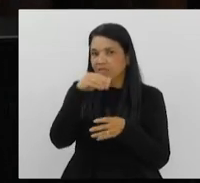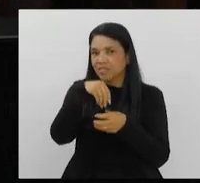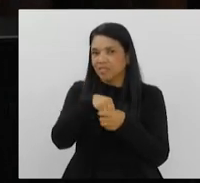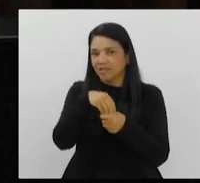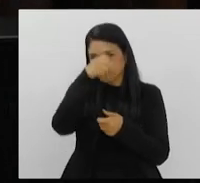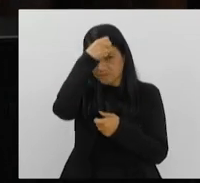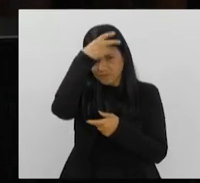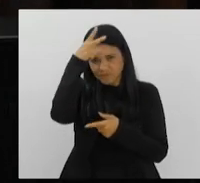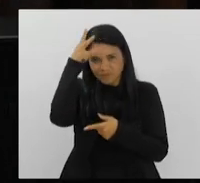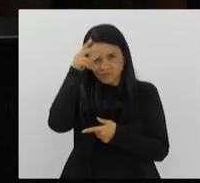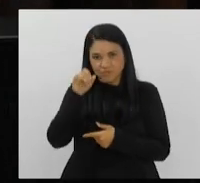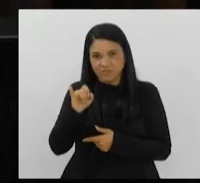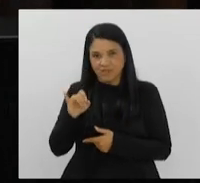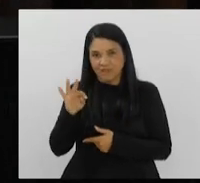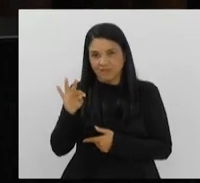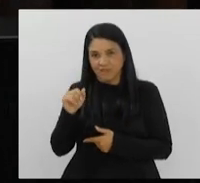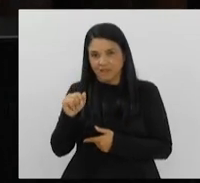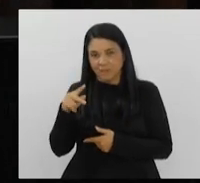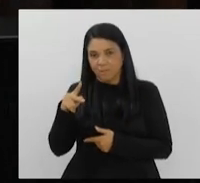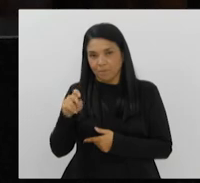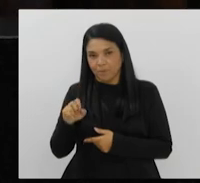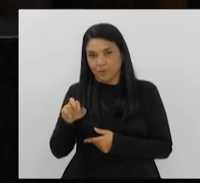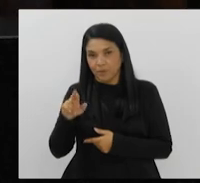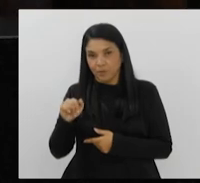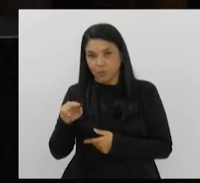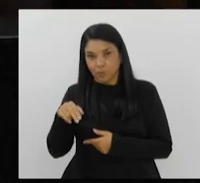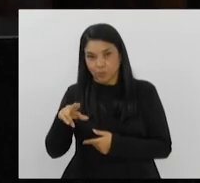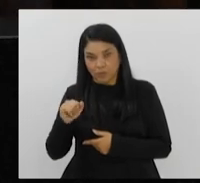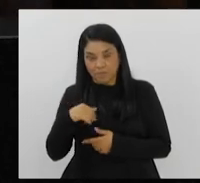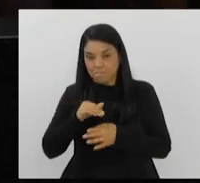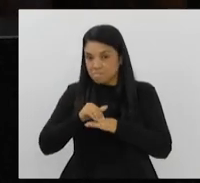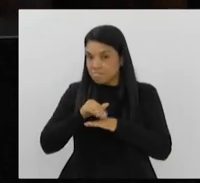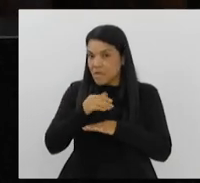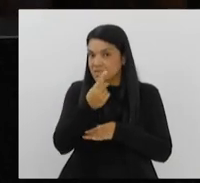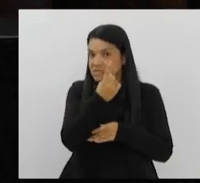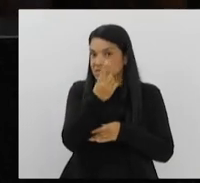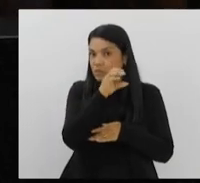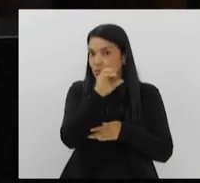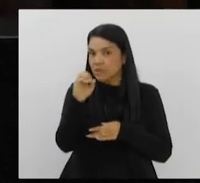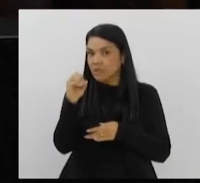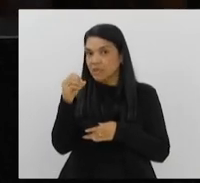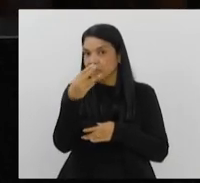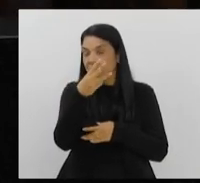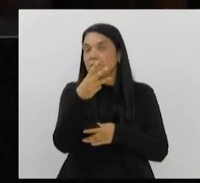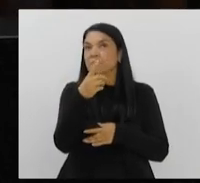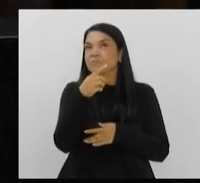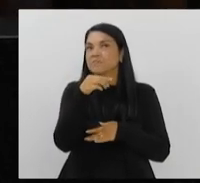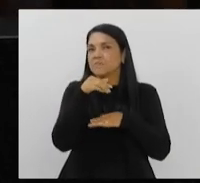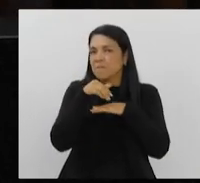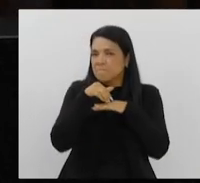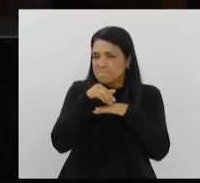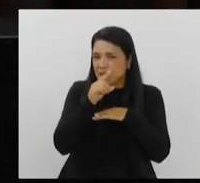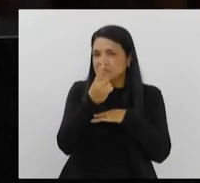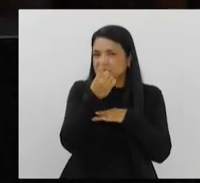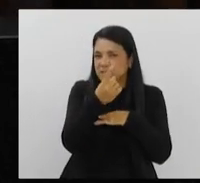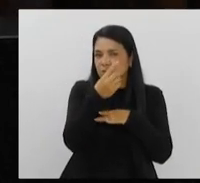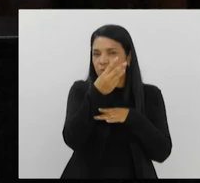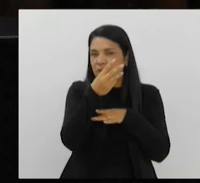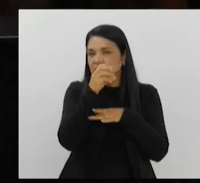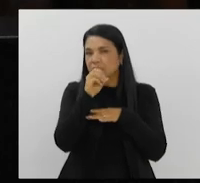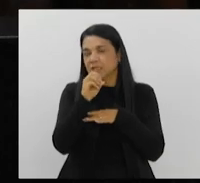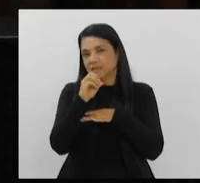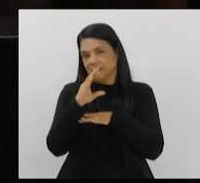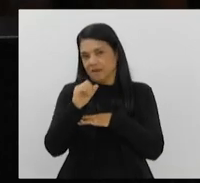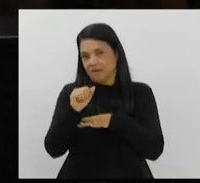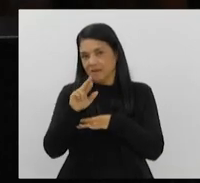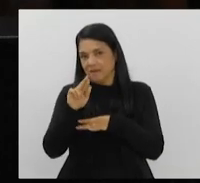prefeitura de Itaperuna. São mais de 130 que até agora foram apurados e que a denúncia chegou para nós.